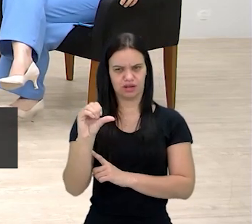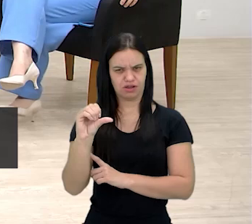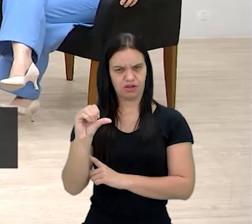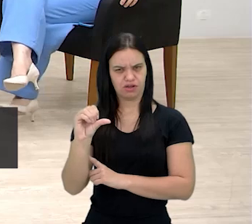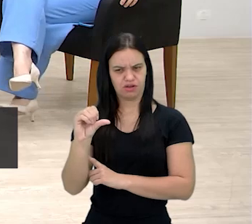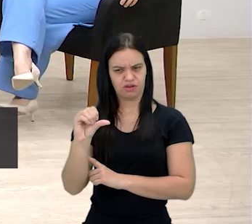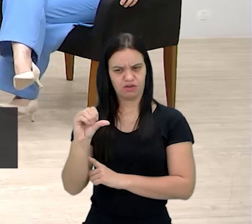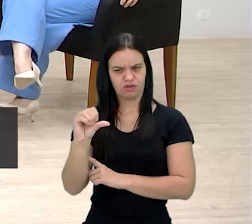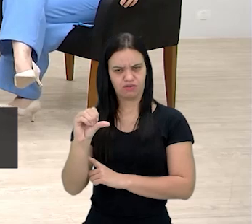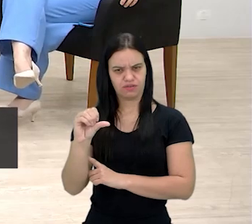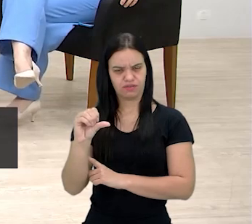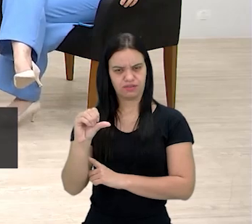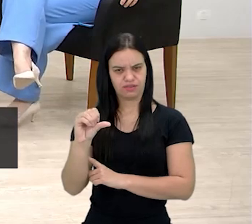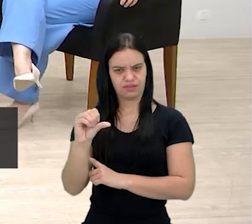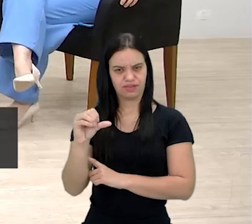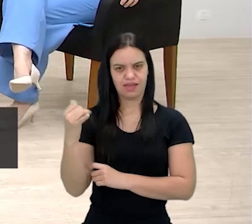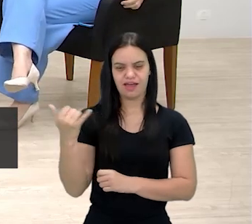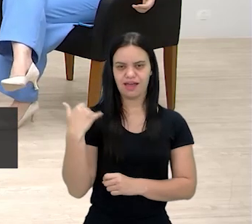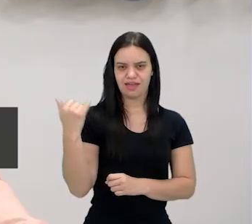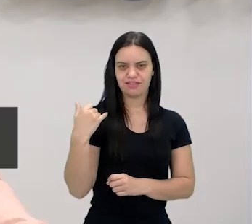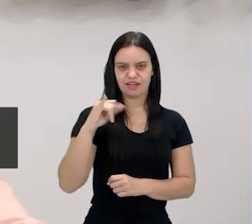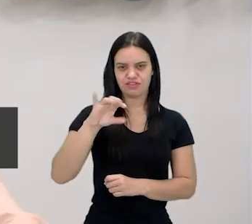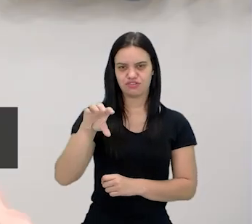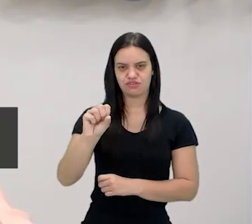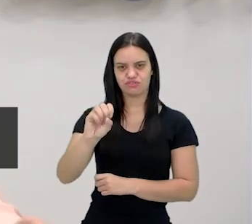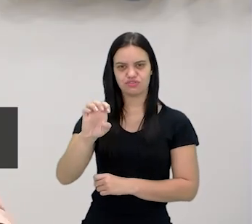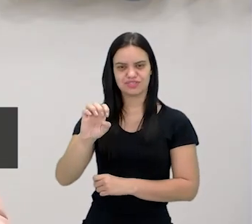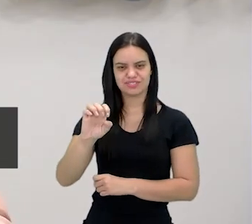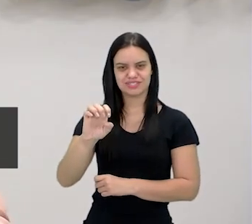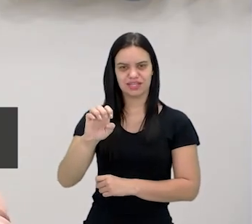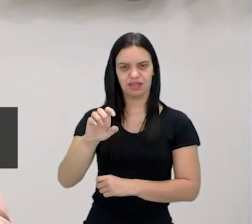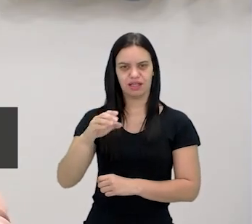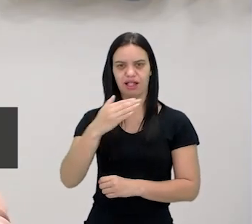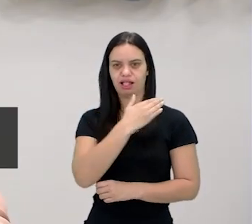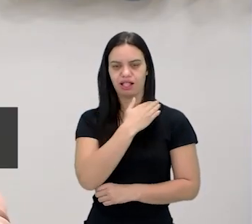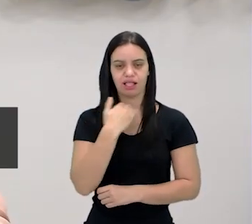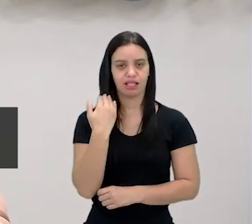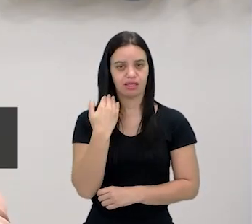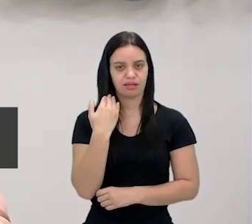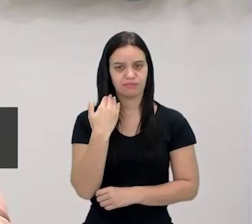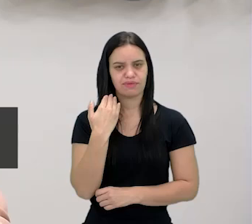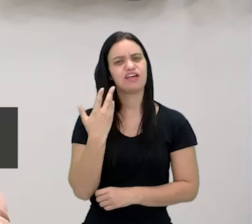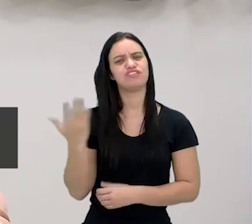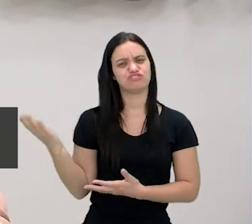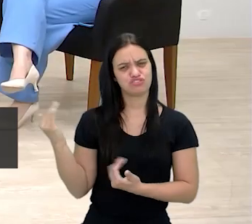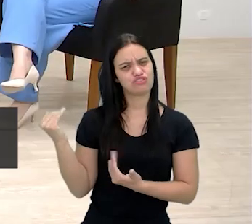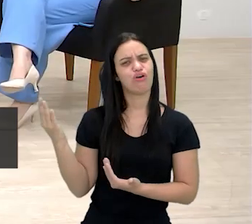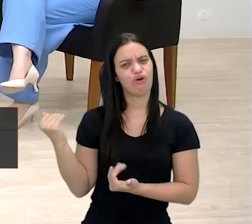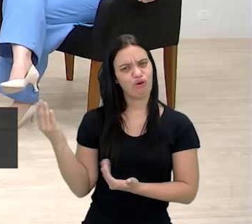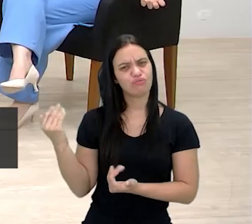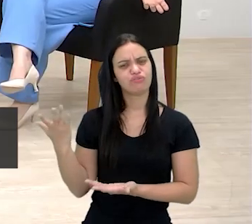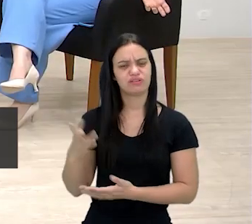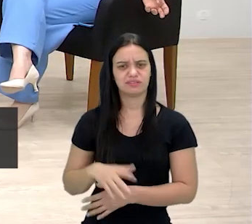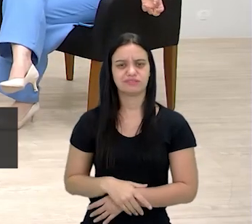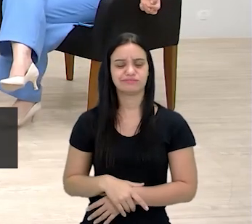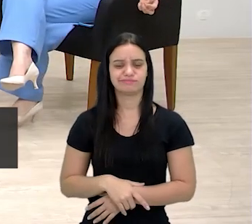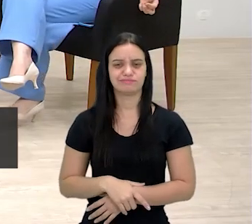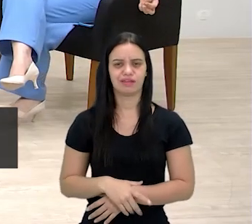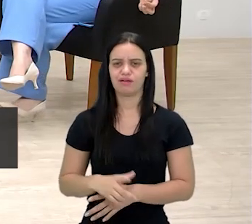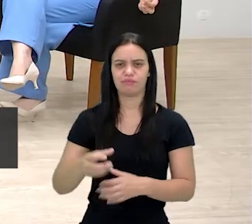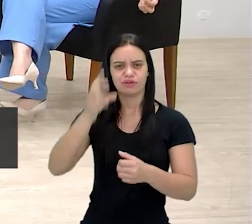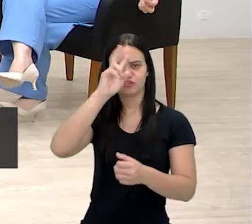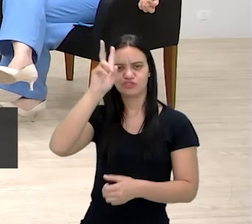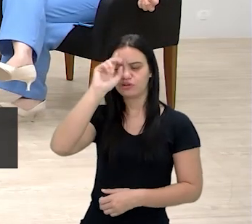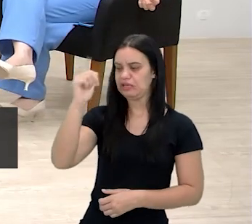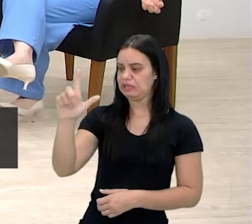49, é a idade que o José de Alencar morreu. Imagina, a gente morreu acho, com 49 anos, é muito jovem, né? E uma produção absurda literária, tanto